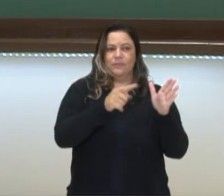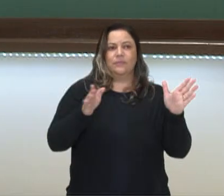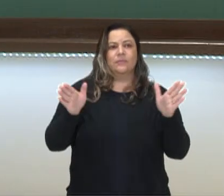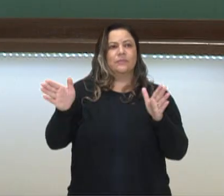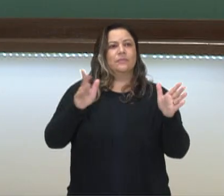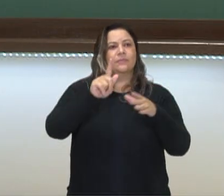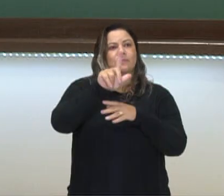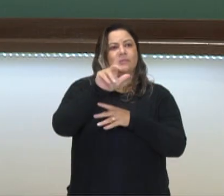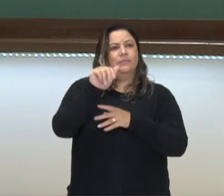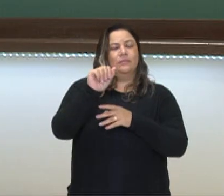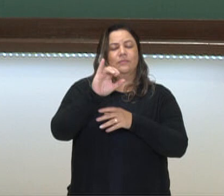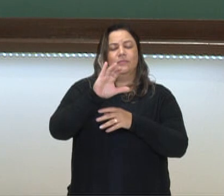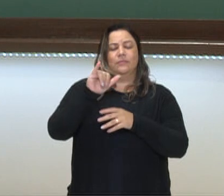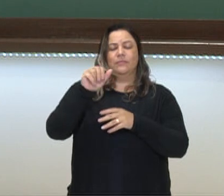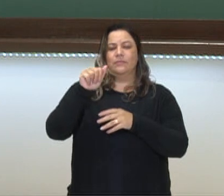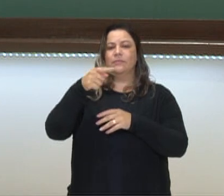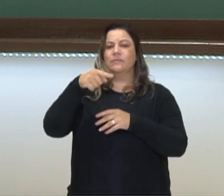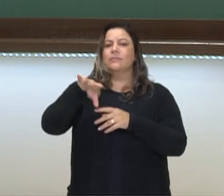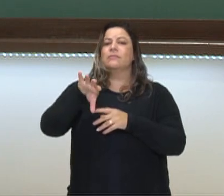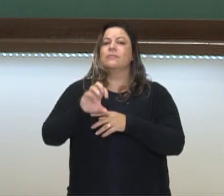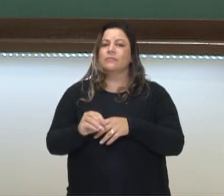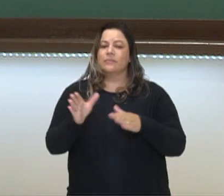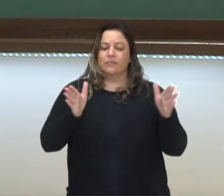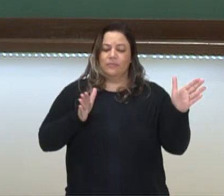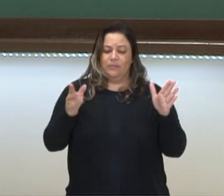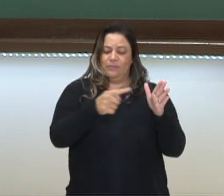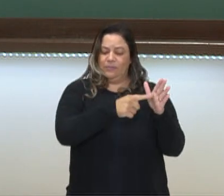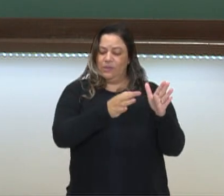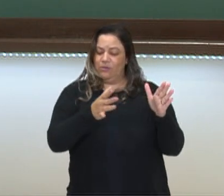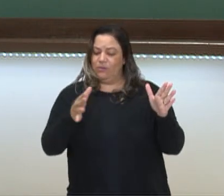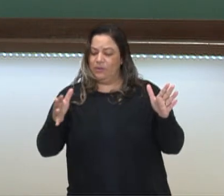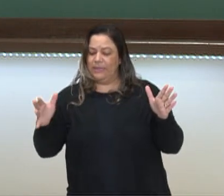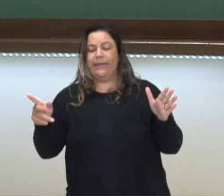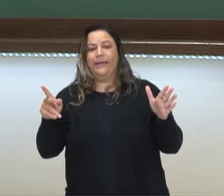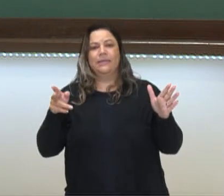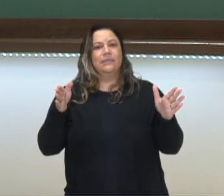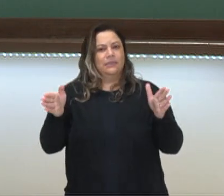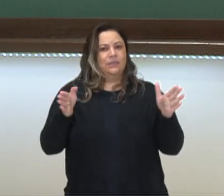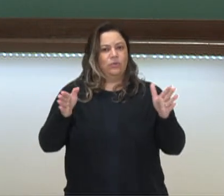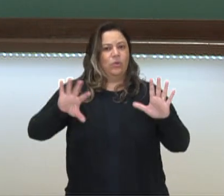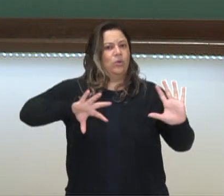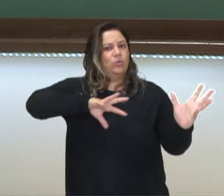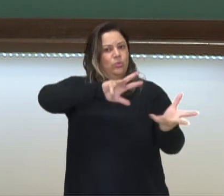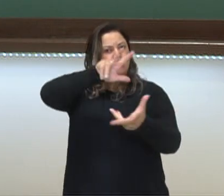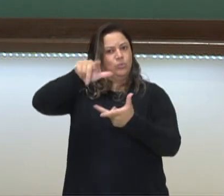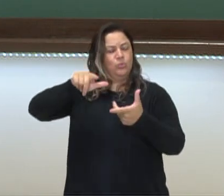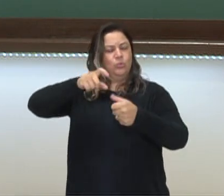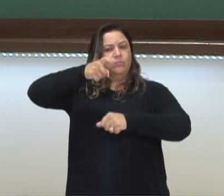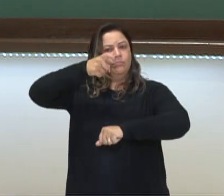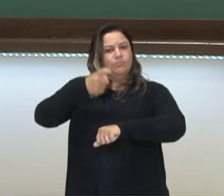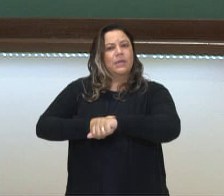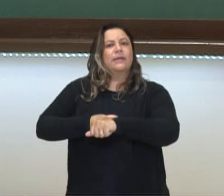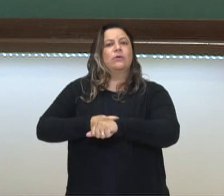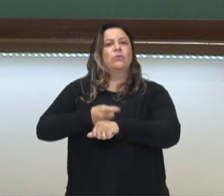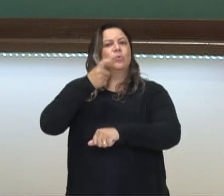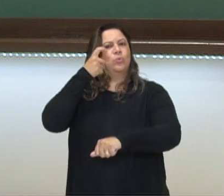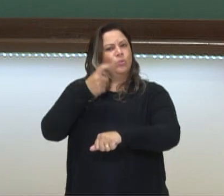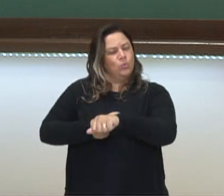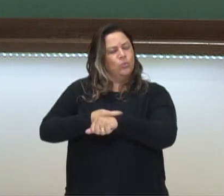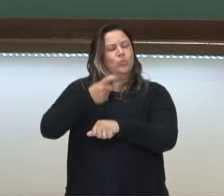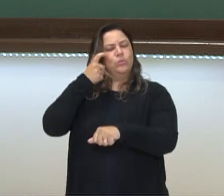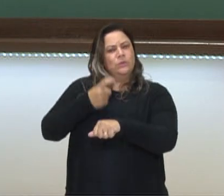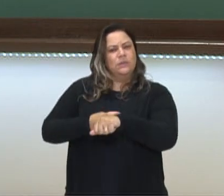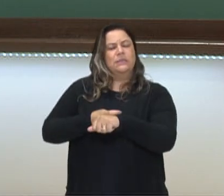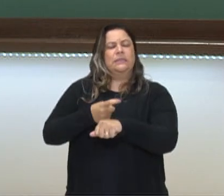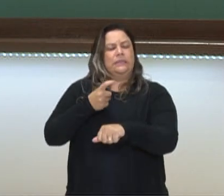Nós tivemos momentos da história do nosso planeta onde praticamente todo ele esteve congelado. E ao longo de